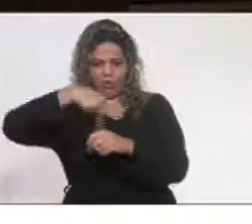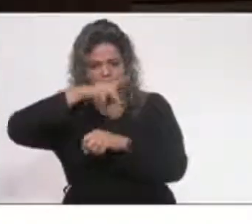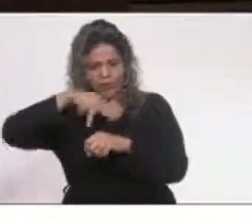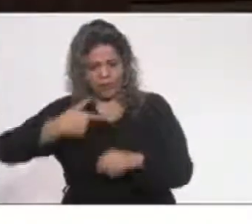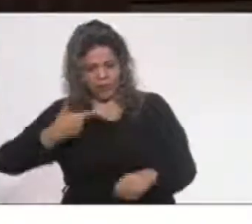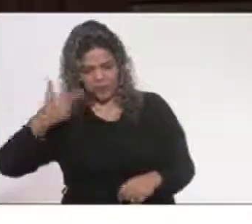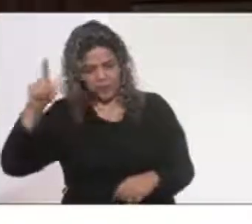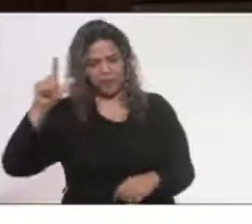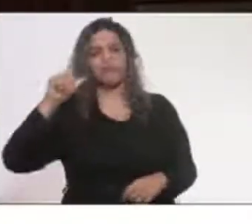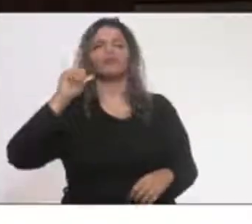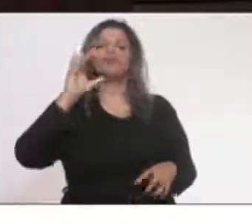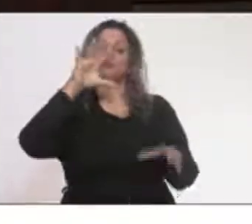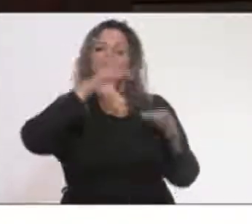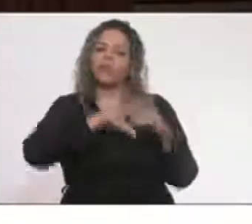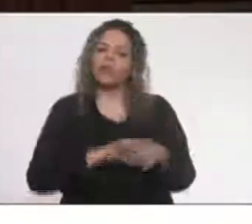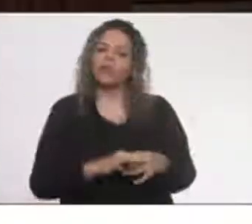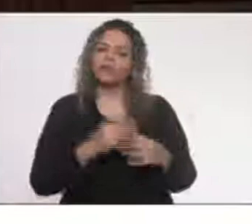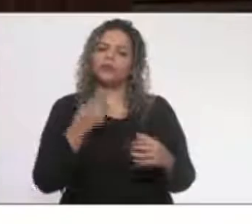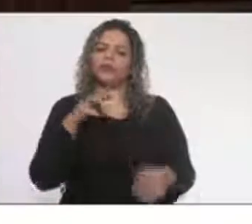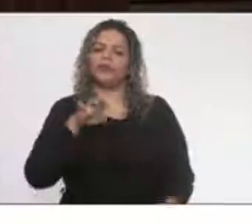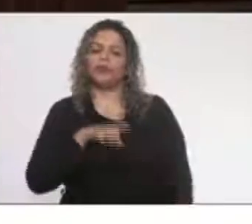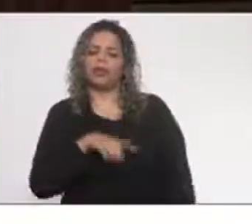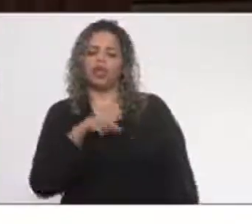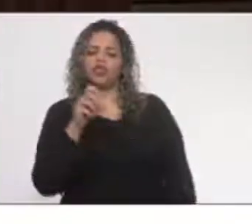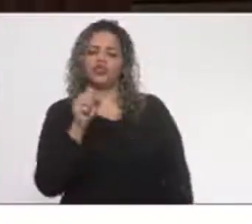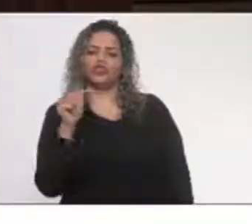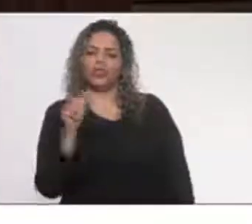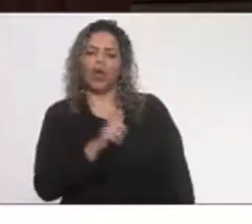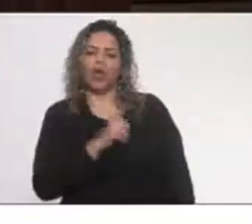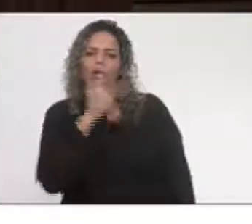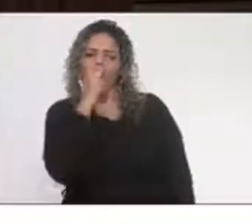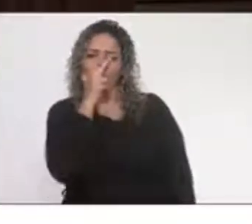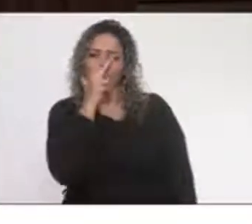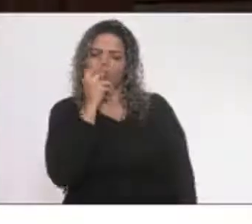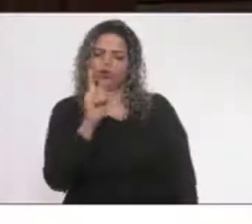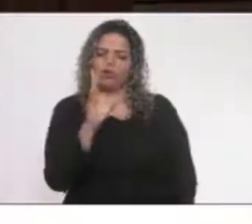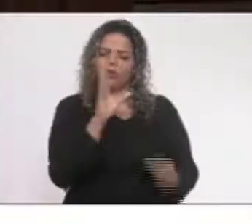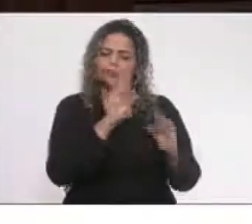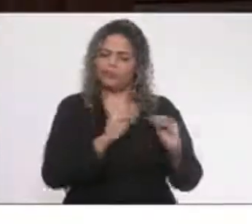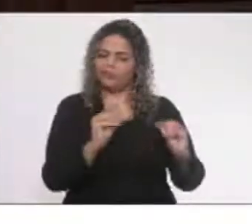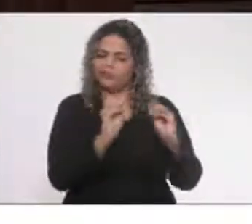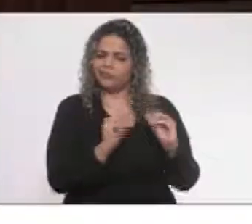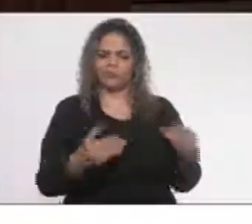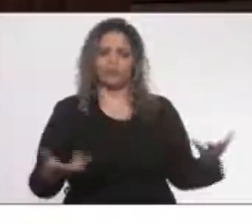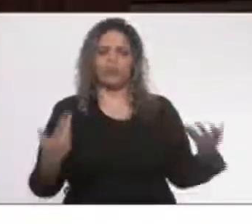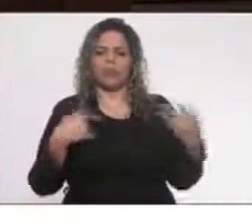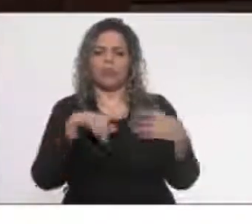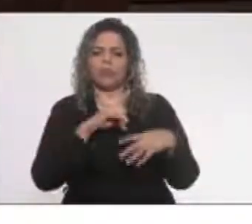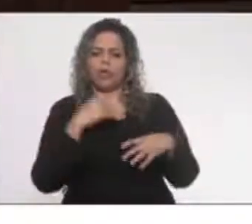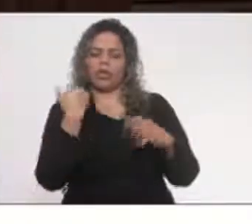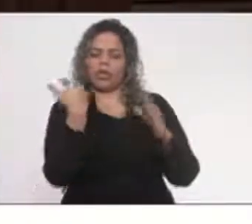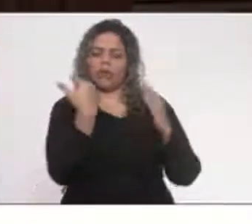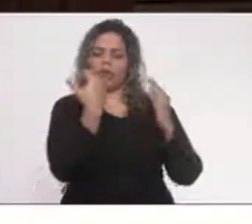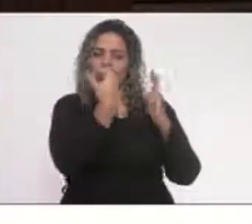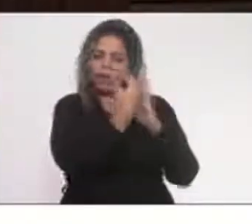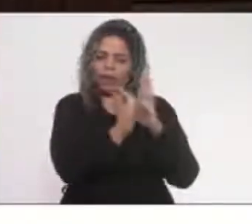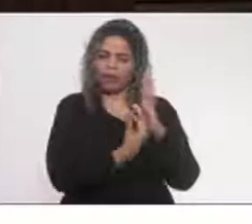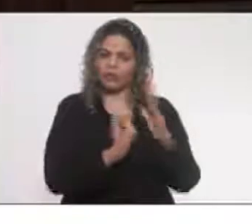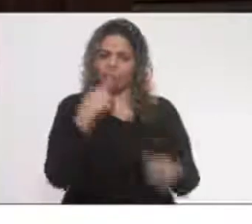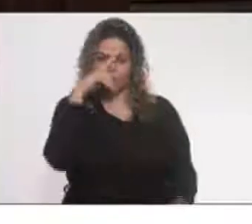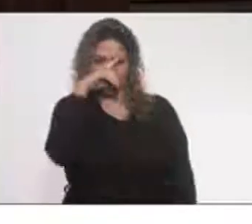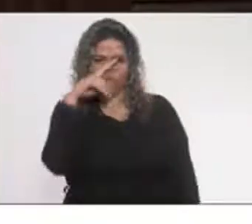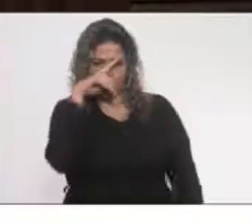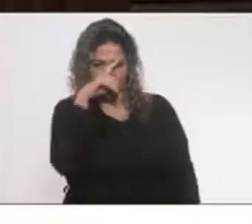aquela vinculação dos recursos do pré-sal para a educação virou letra morta na legislação federal brasileira, porque há uma pauta perigosa